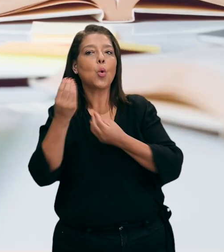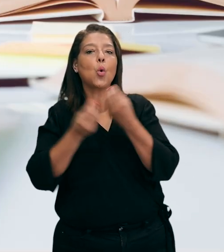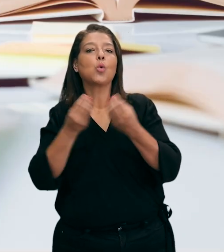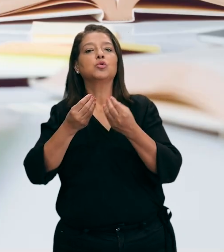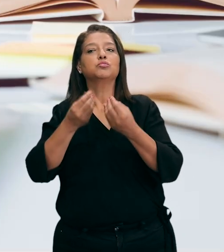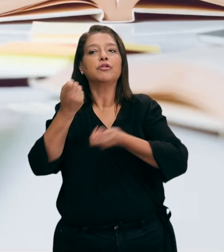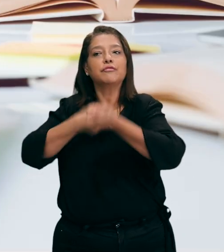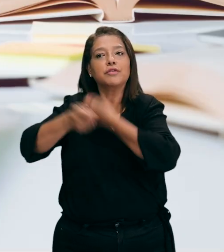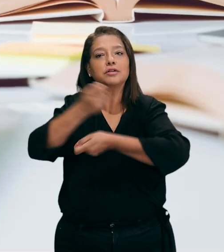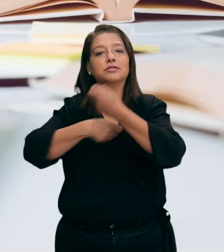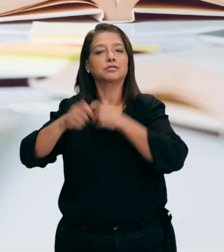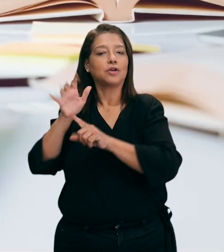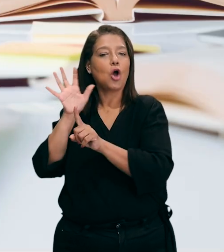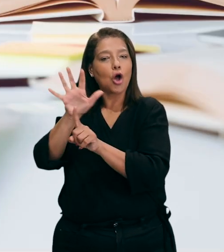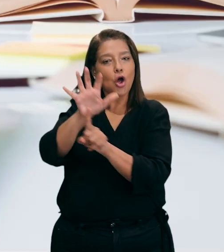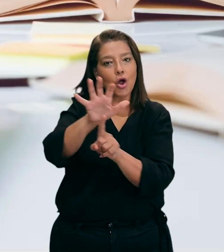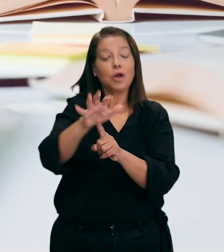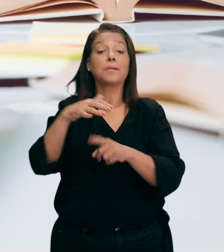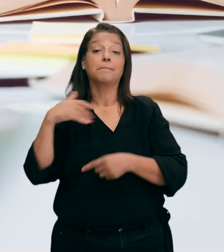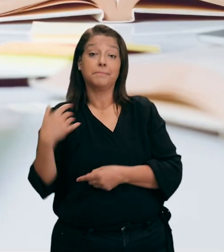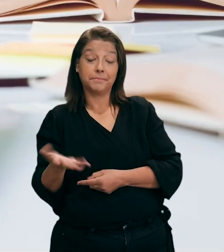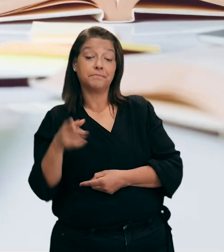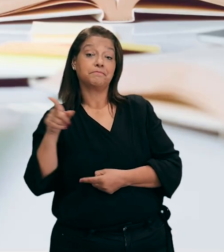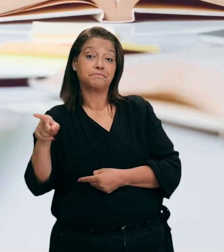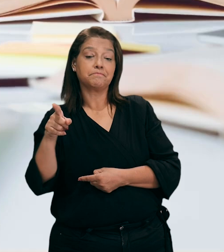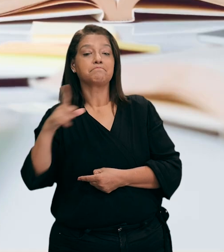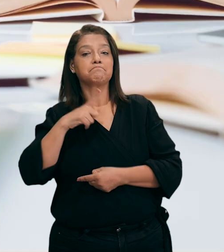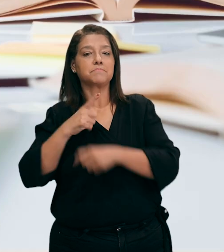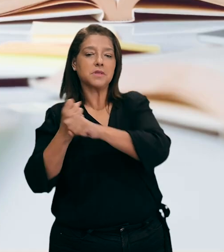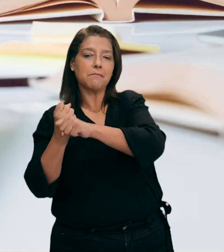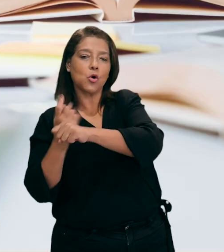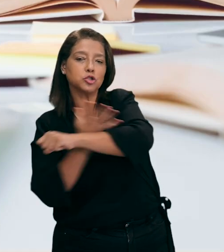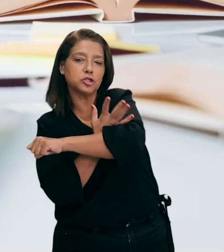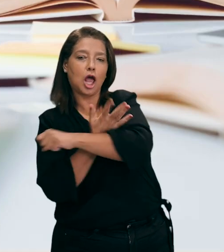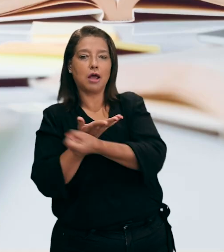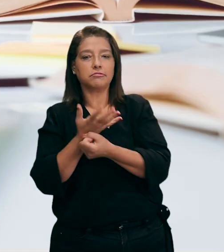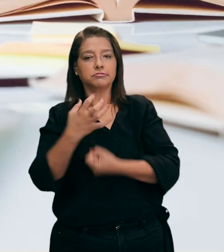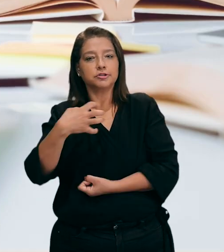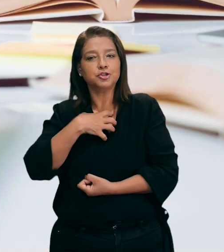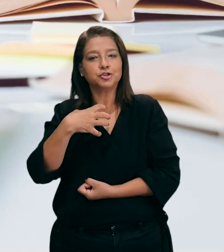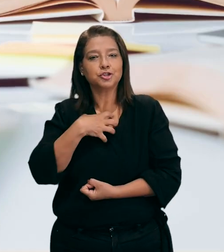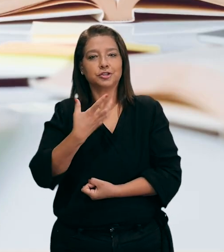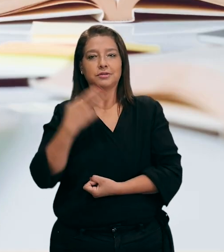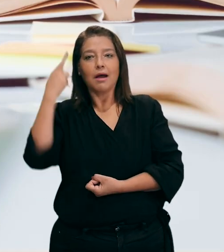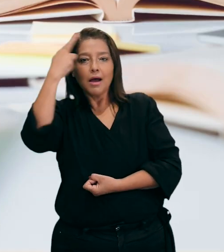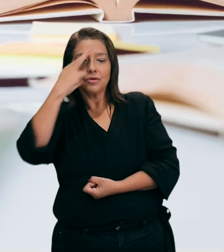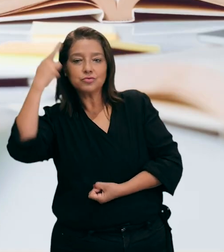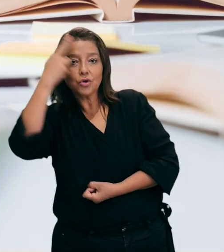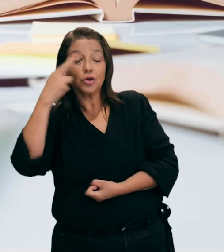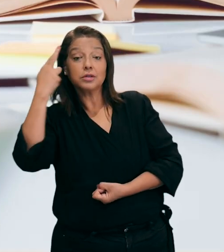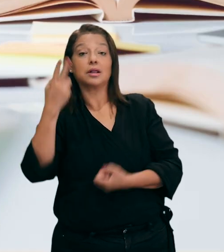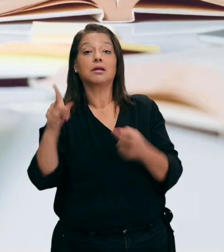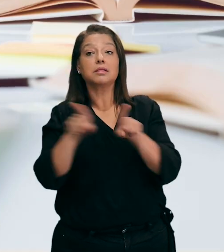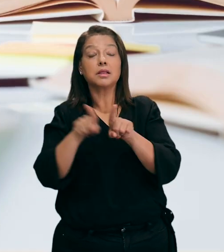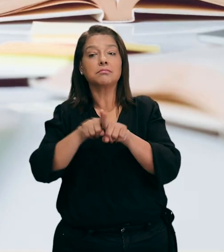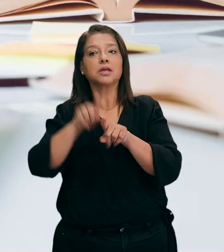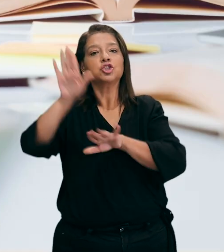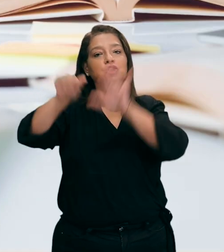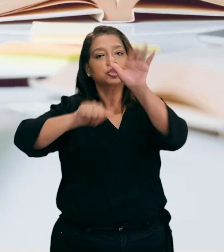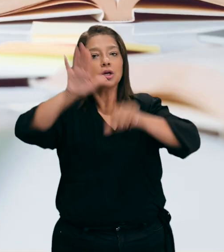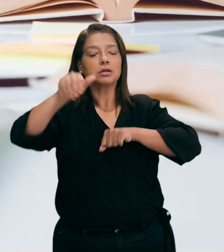comercializar. E para isso, utiliza de apelos emocionais ou racionais, chamadas à